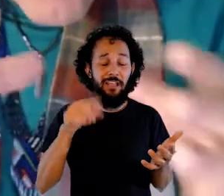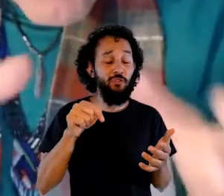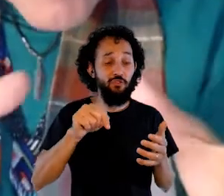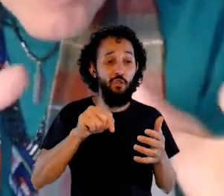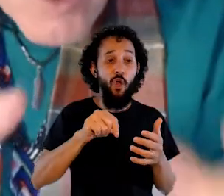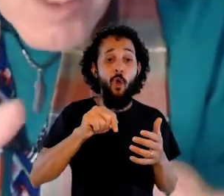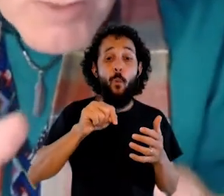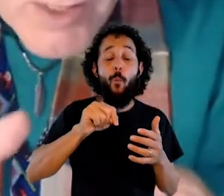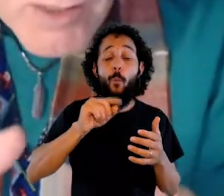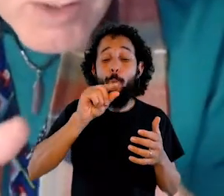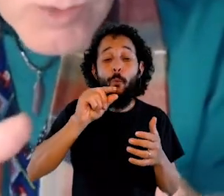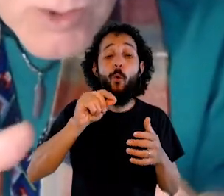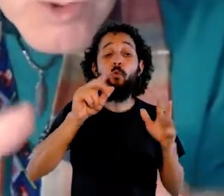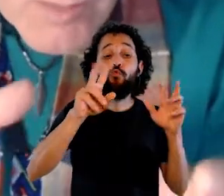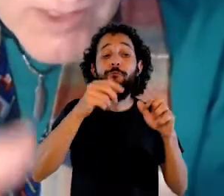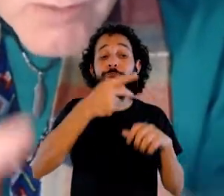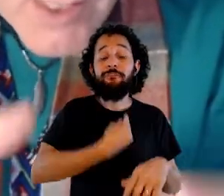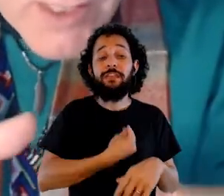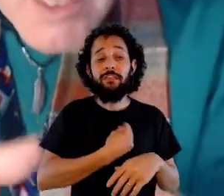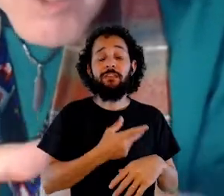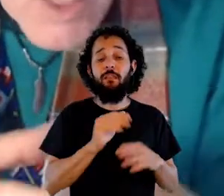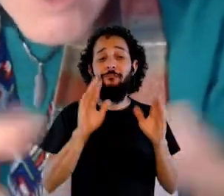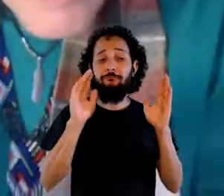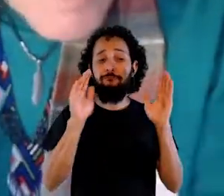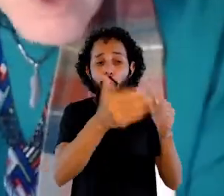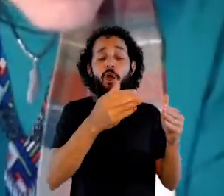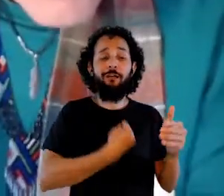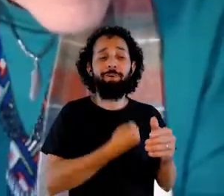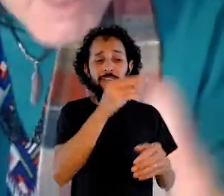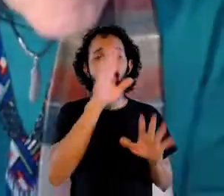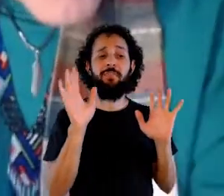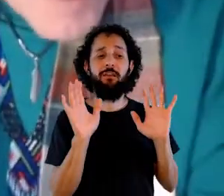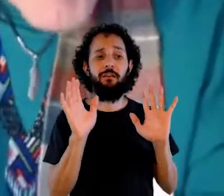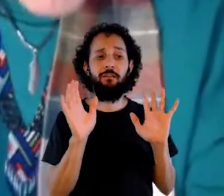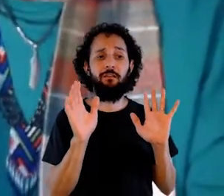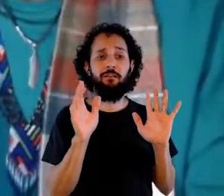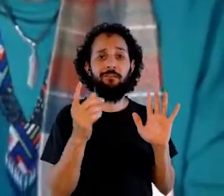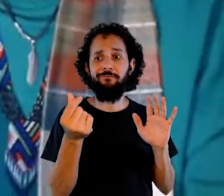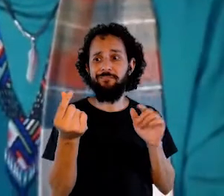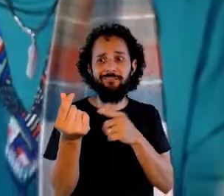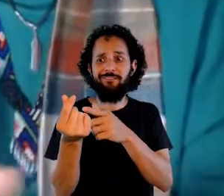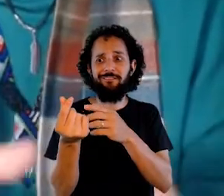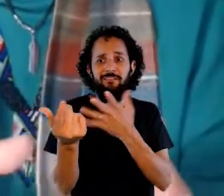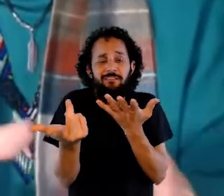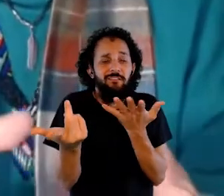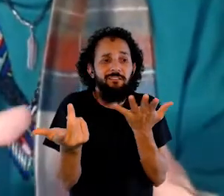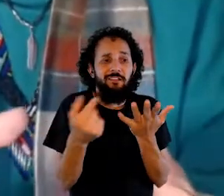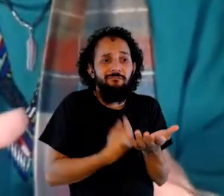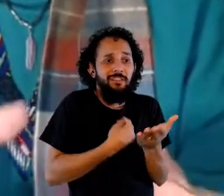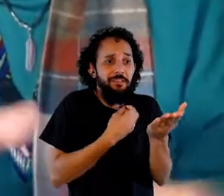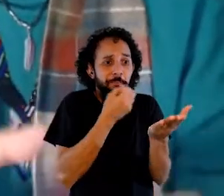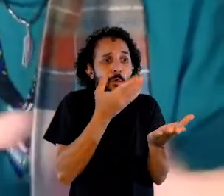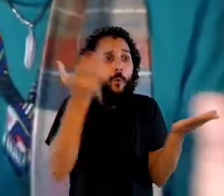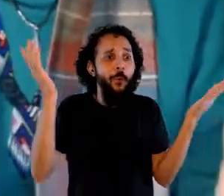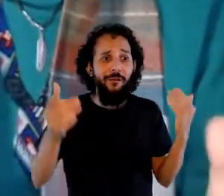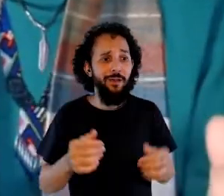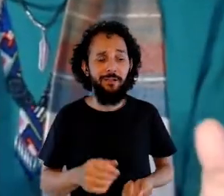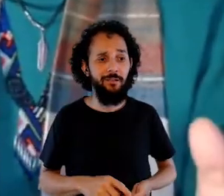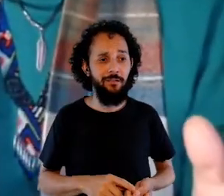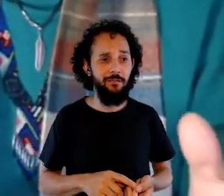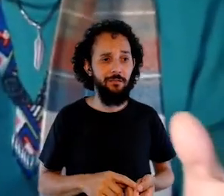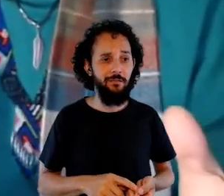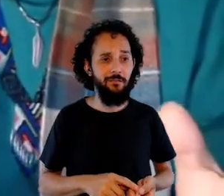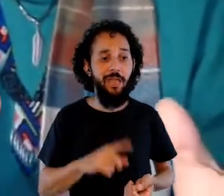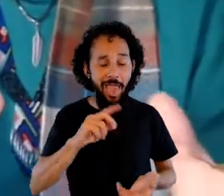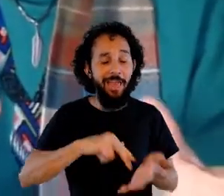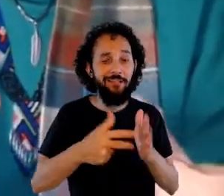botar foco nessa tua vida agora, na sua vida financeira, porque o resto tá bom, tua vida tá boa, meu. Isso seria uma manifestação Heioka, por